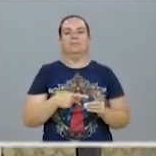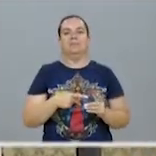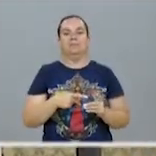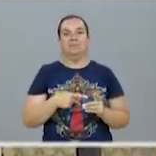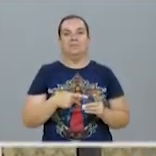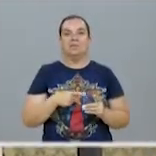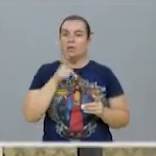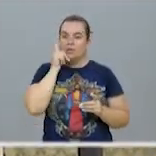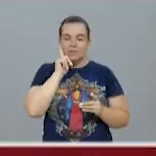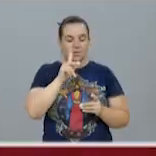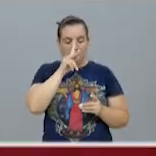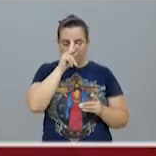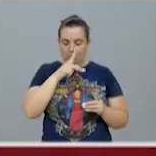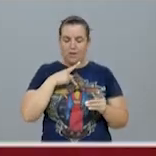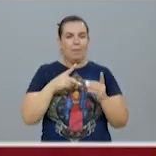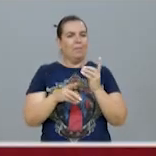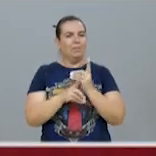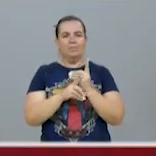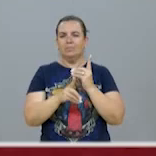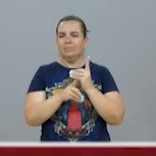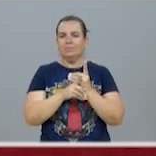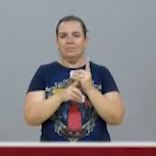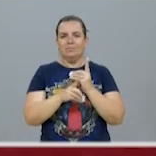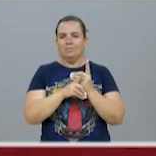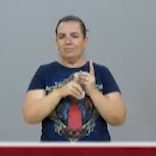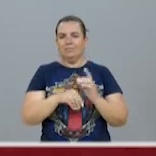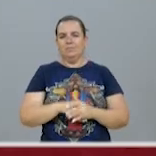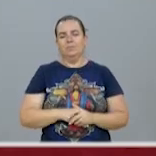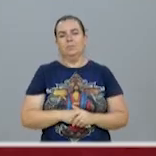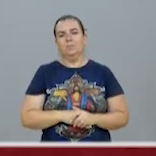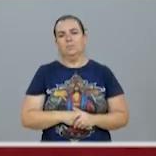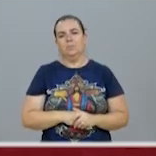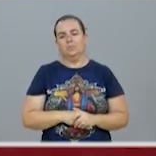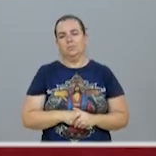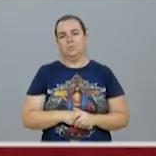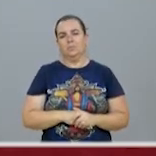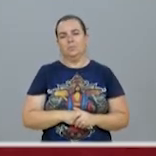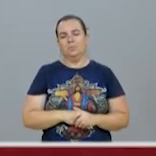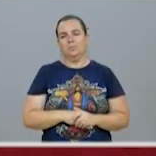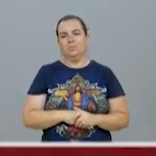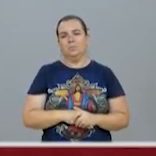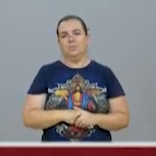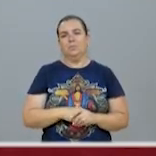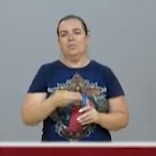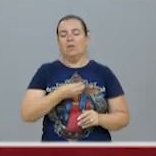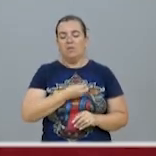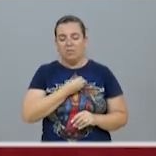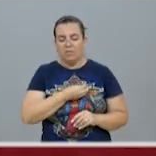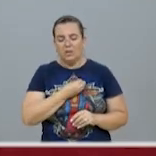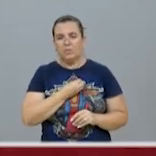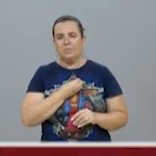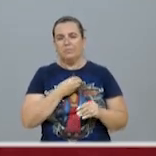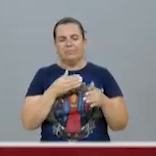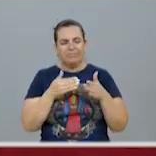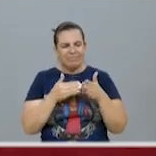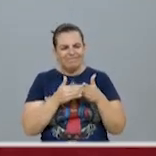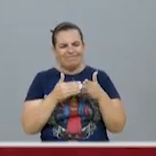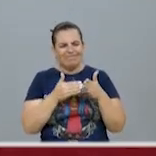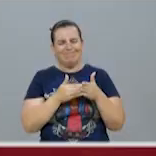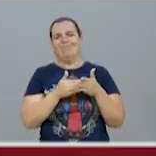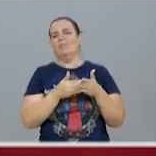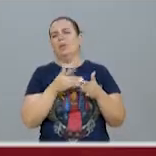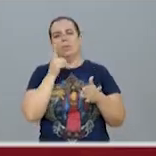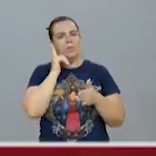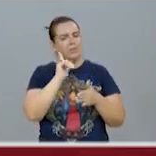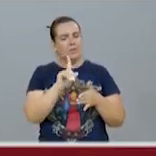não se encontraram e estão definhando, estão vivendo no limite da gasolina, estão